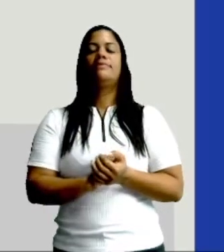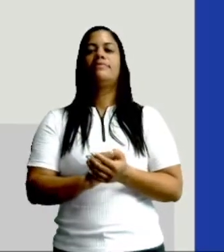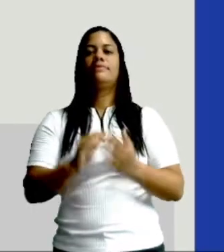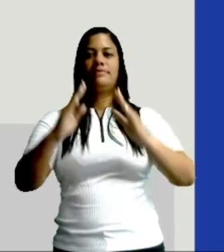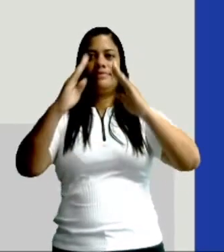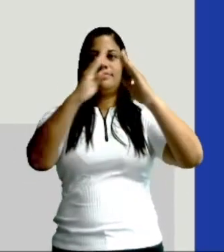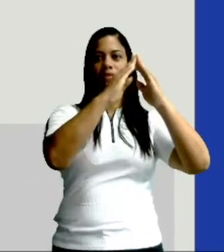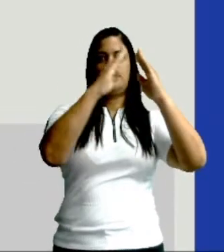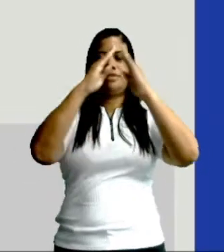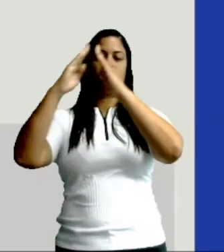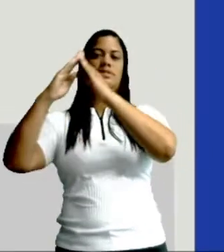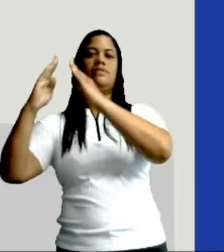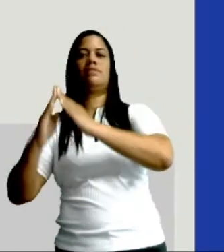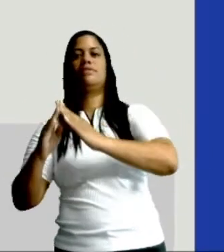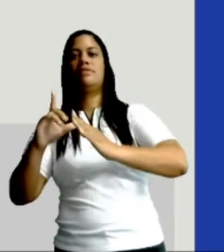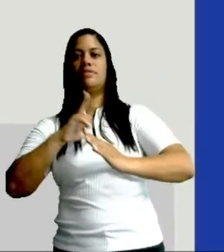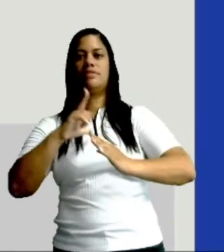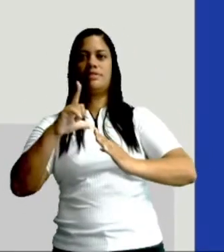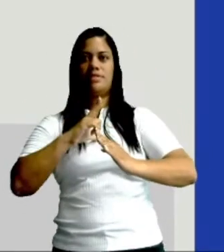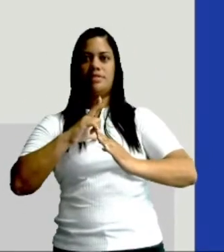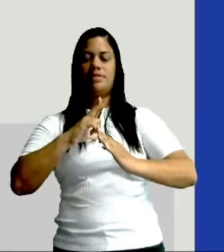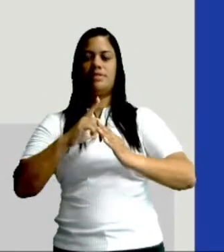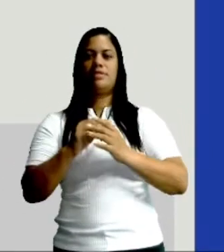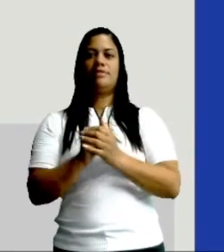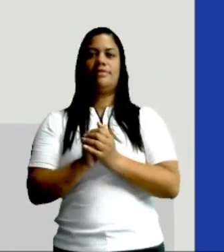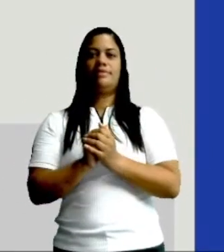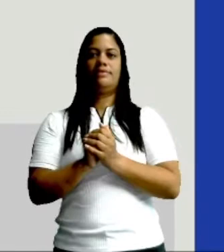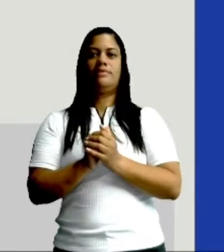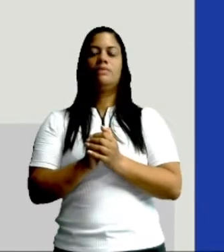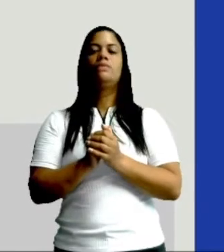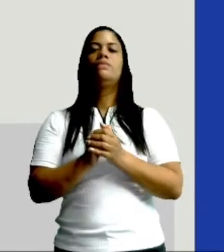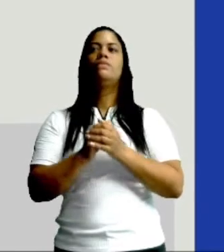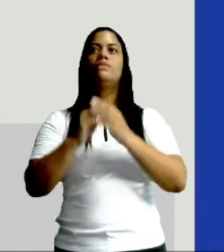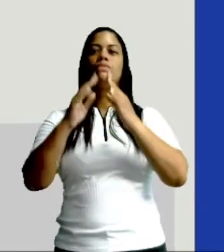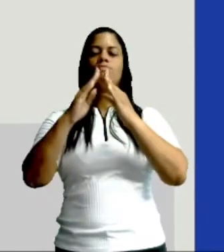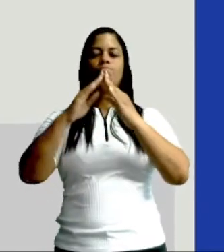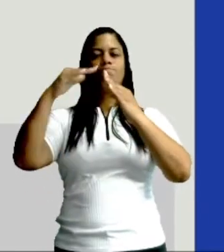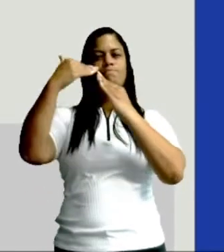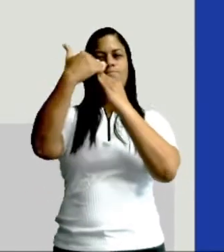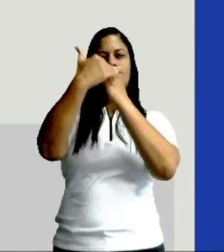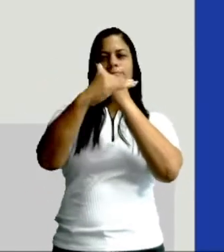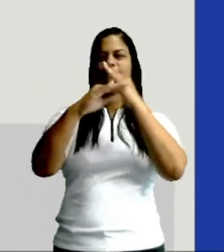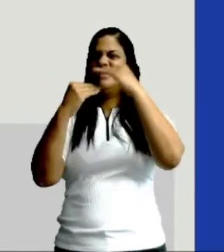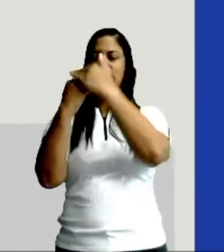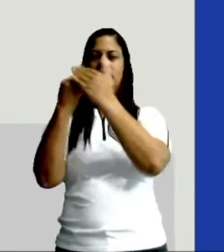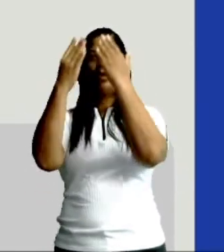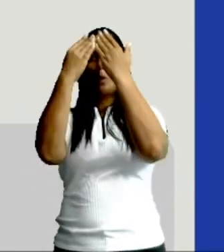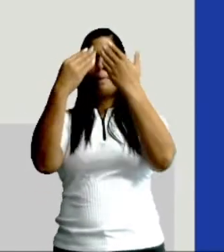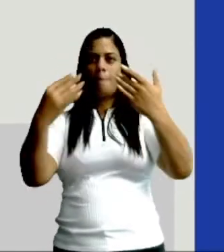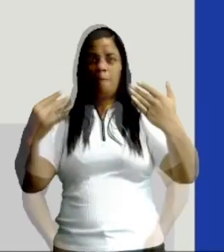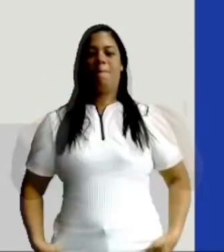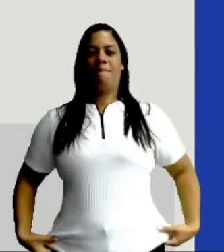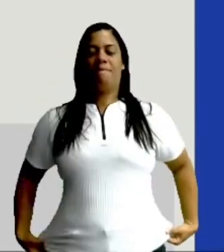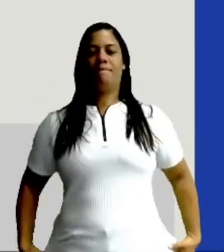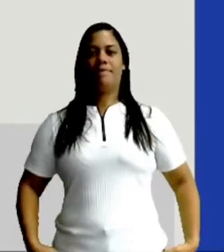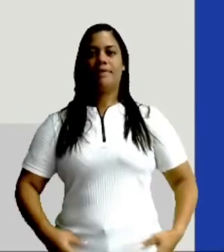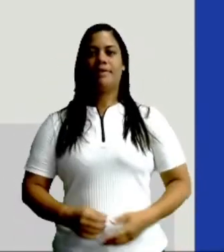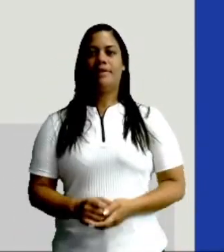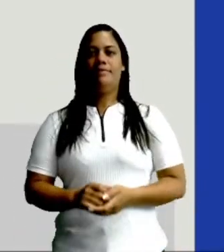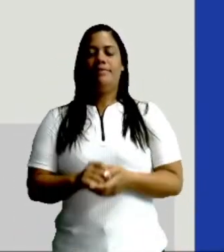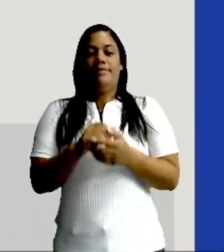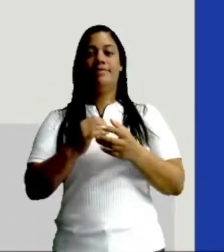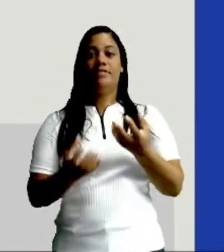As casas costumam ter telhados inclinados, a fim de não acumularem muita neve durante a nevasca.